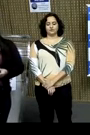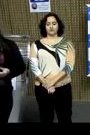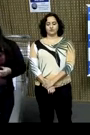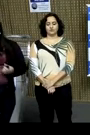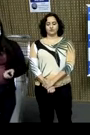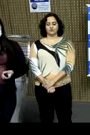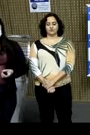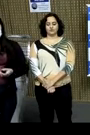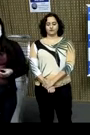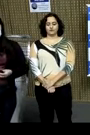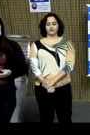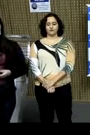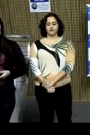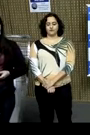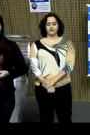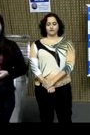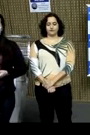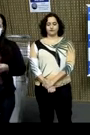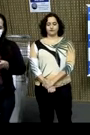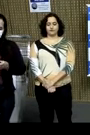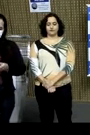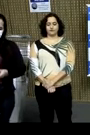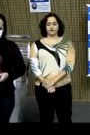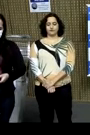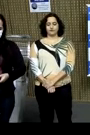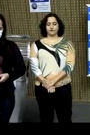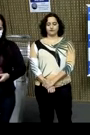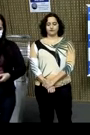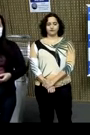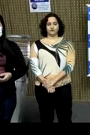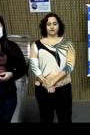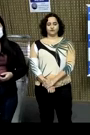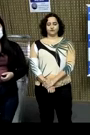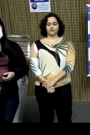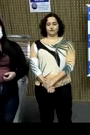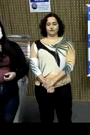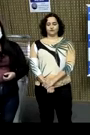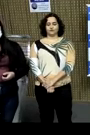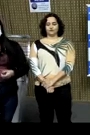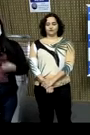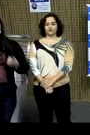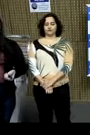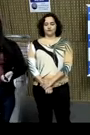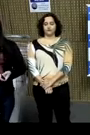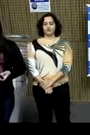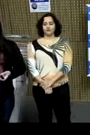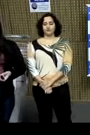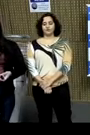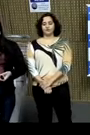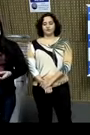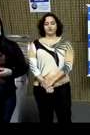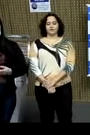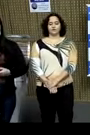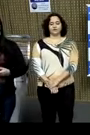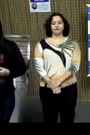aqui 8% em 2020 e 4% em 2021, primeiro semestre. A saúde do